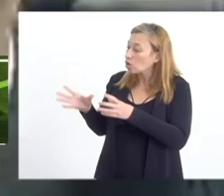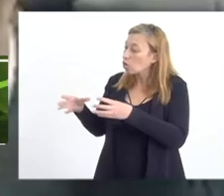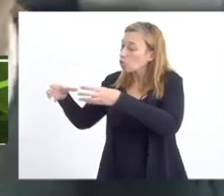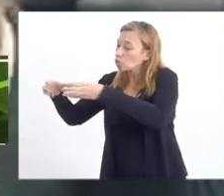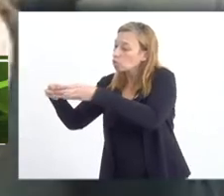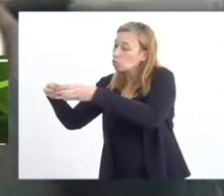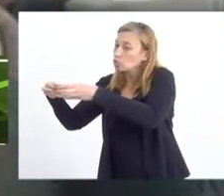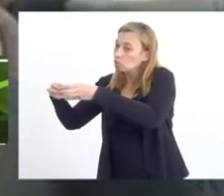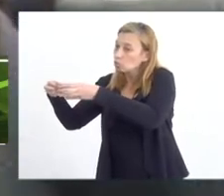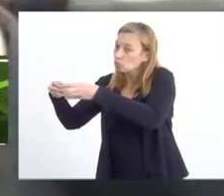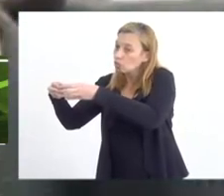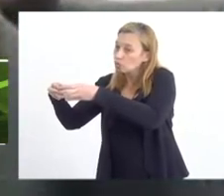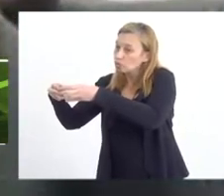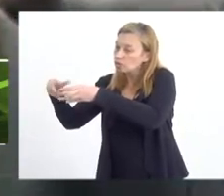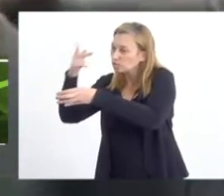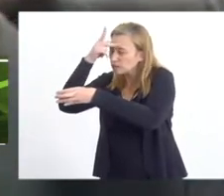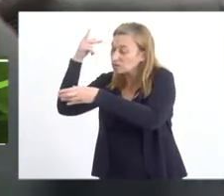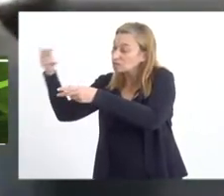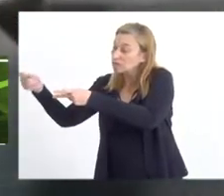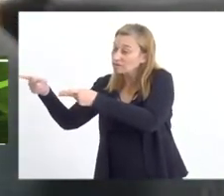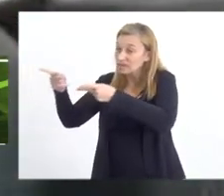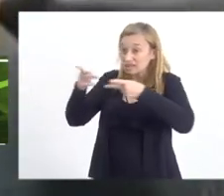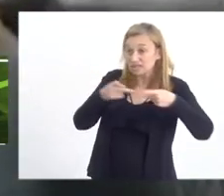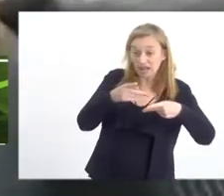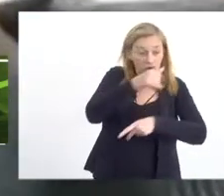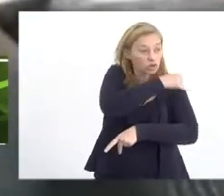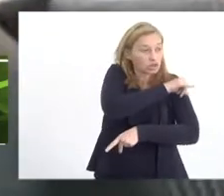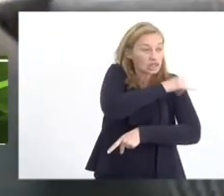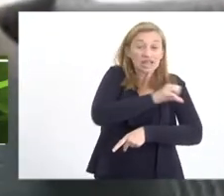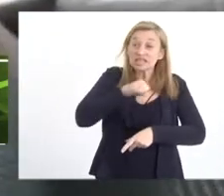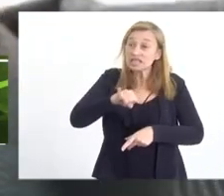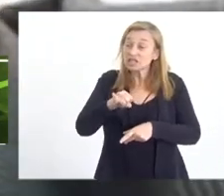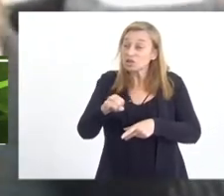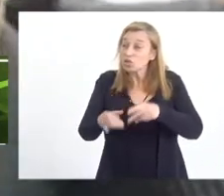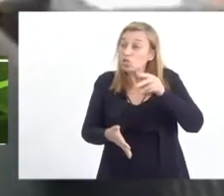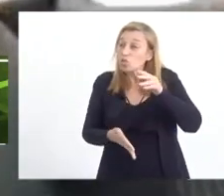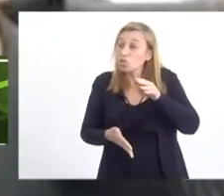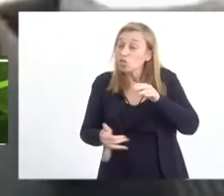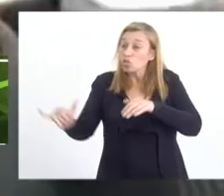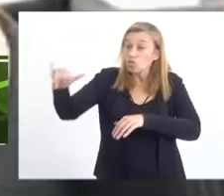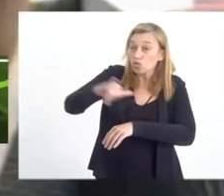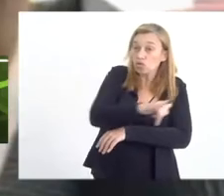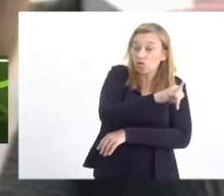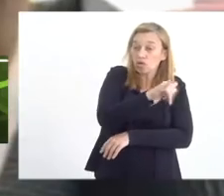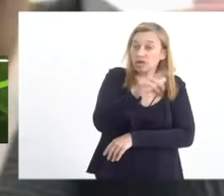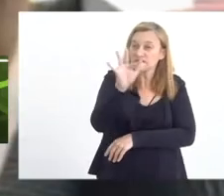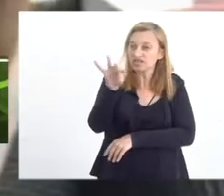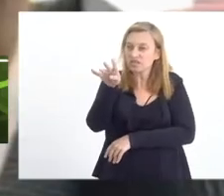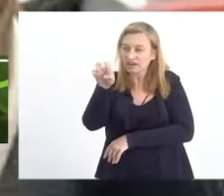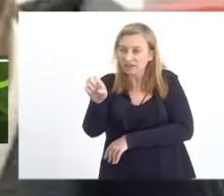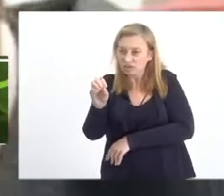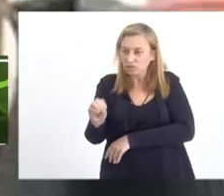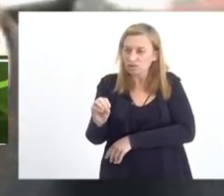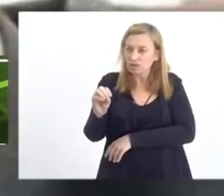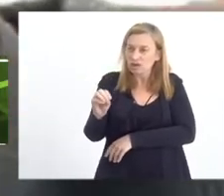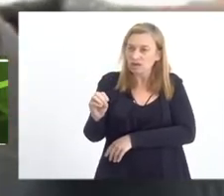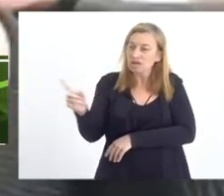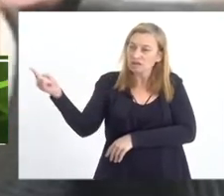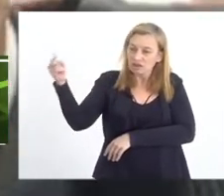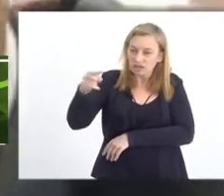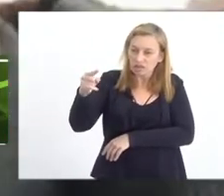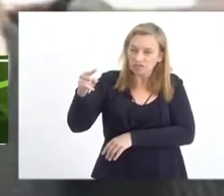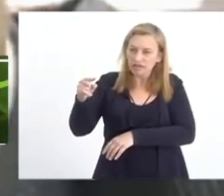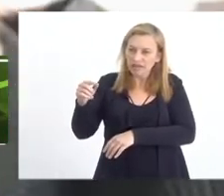de Frankfurt para o Rio de Janeiro, e se esse voo de Frankfurt para o Rio de Janeiro, ao invés de vir para o Rio, tiver que fazer